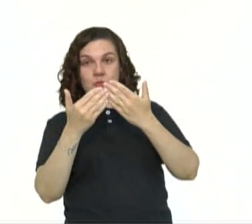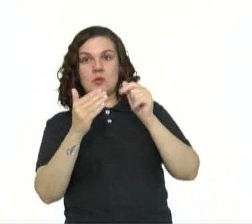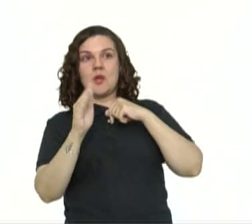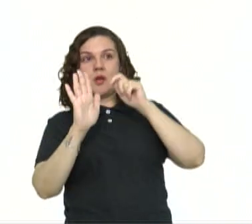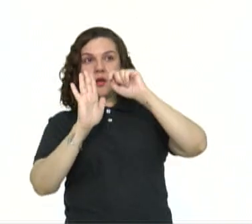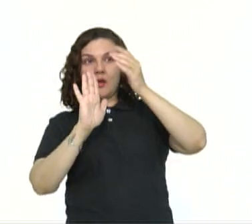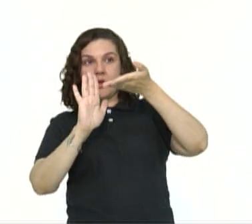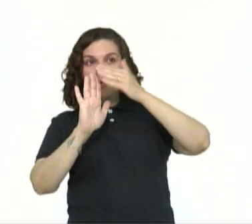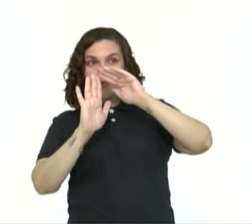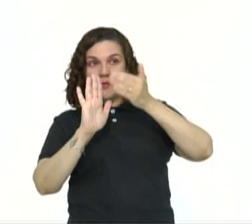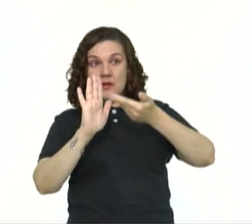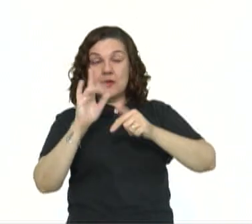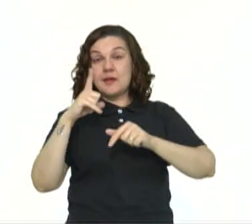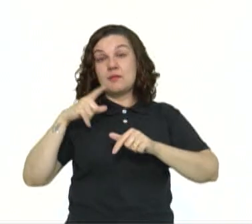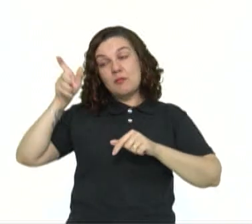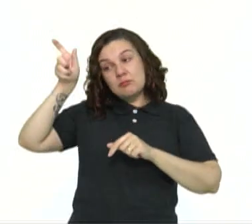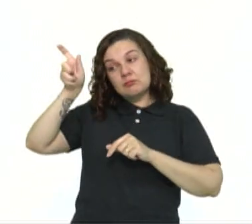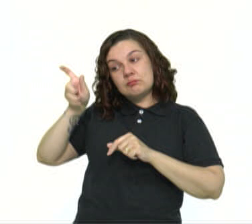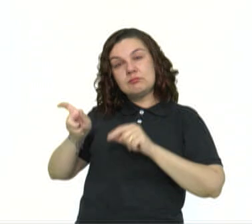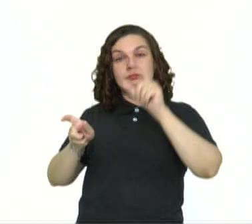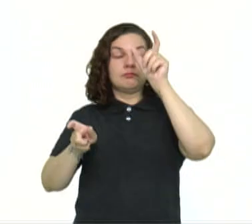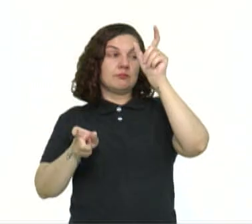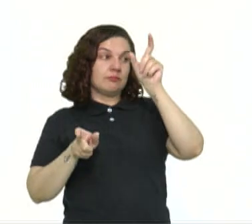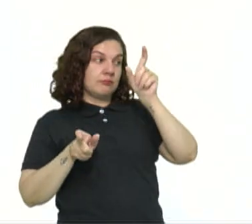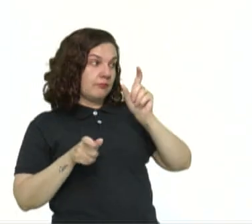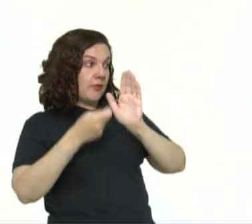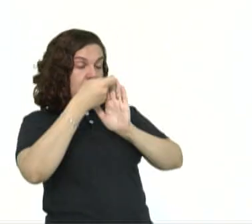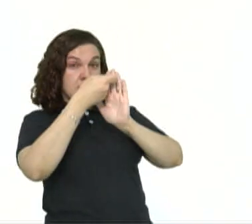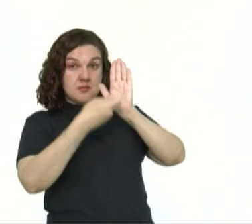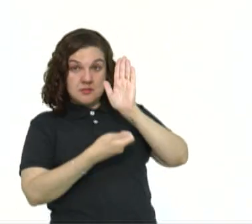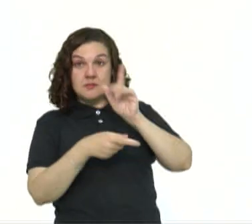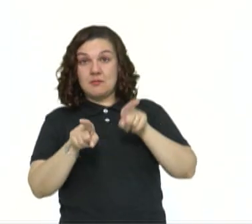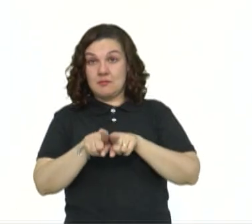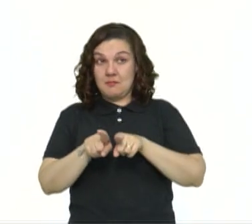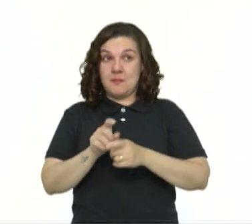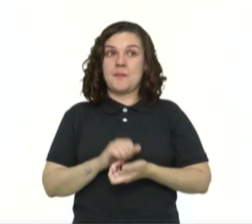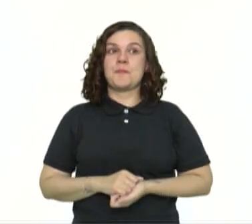tem os seus glifos ao seu redor também.